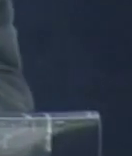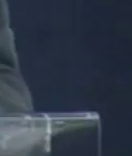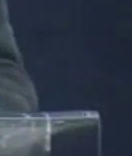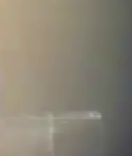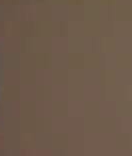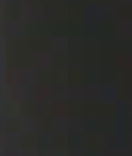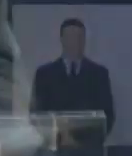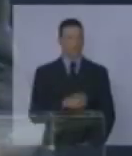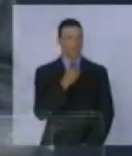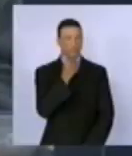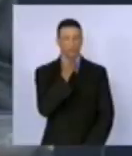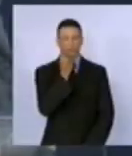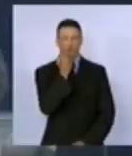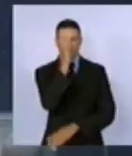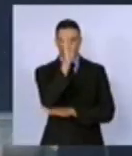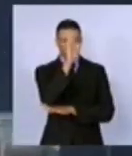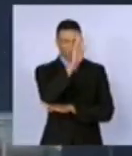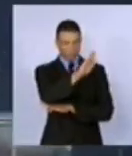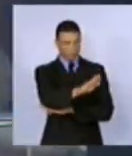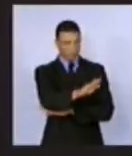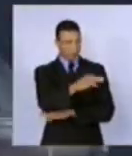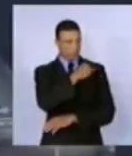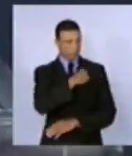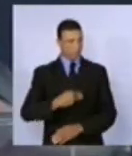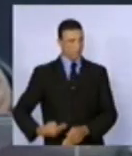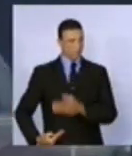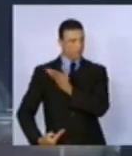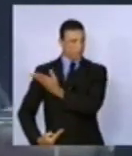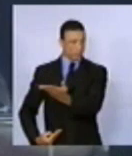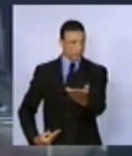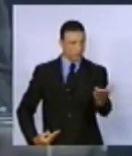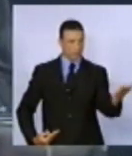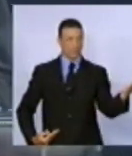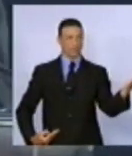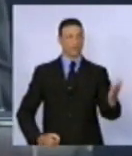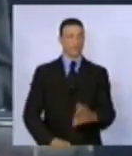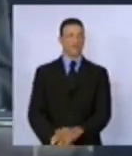boa tarde o ministro boa tarde a todos